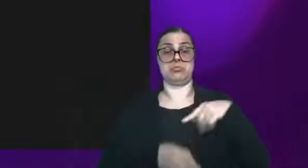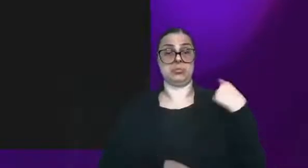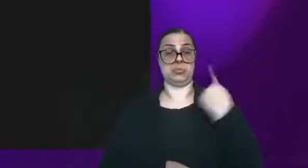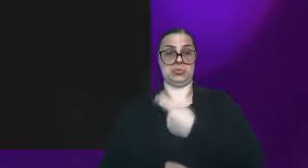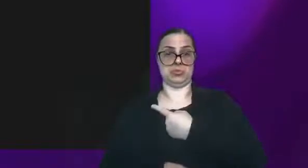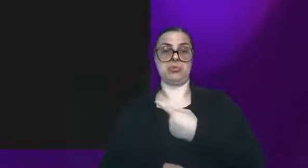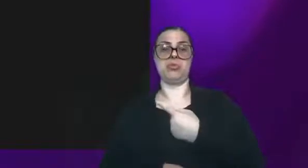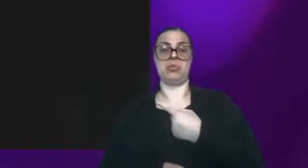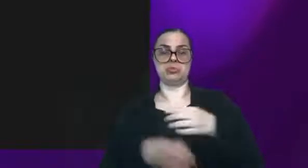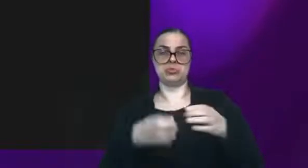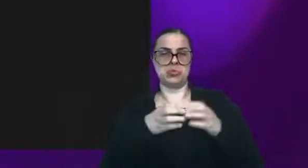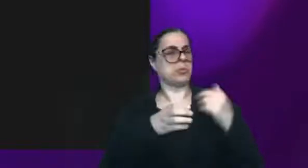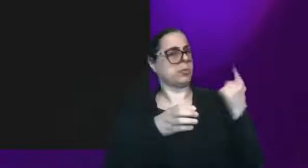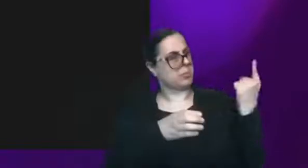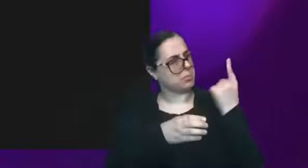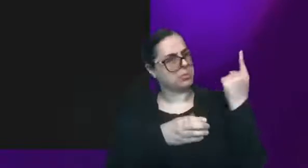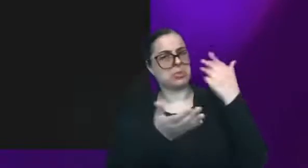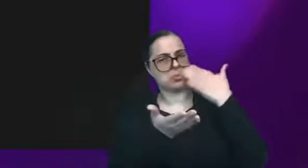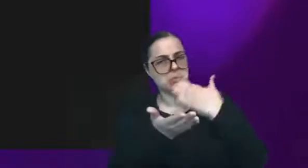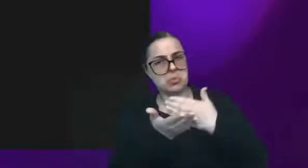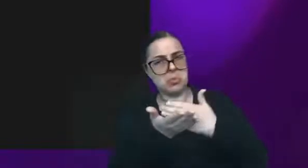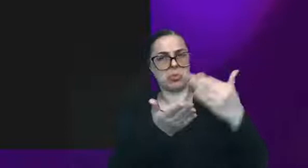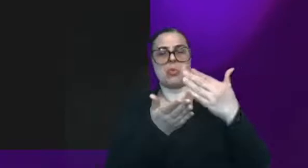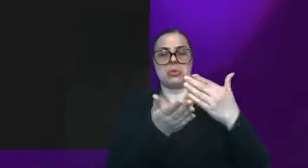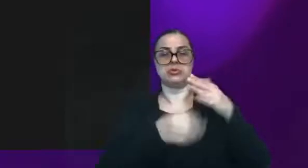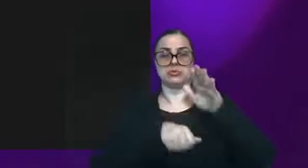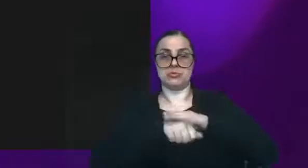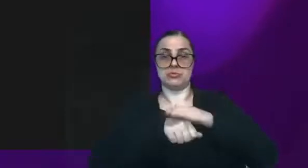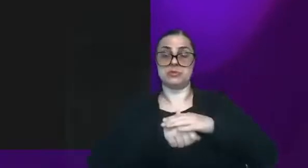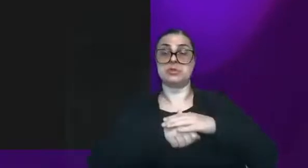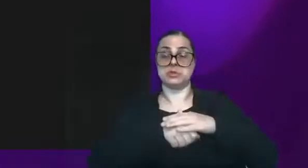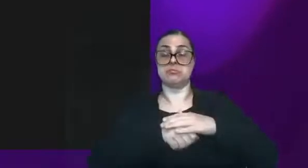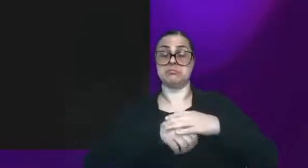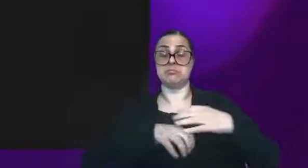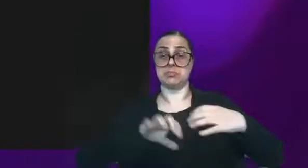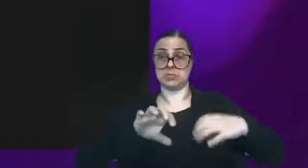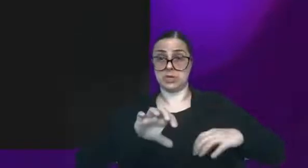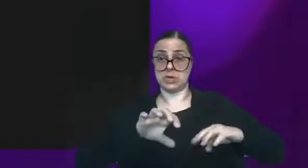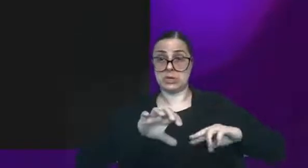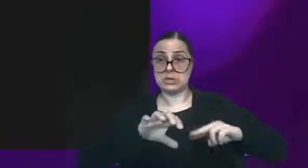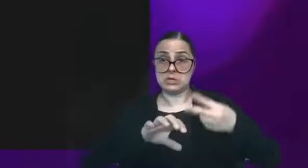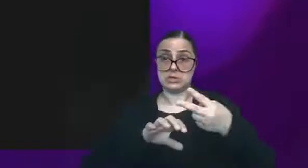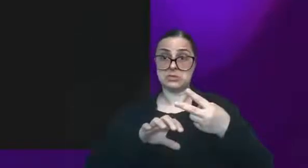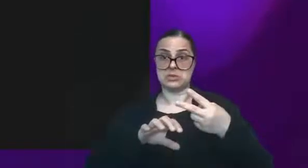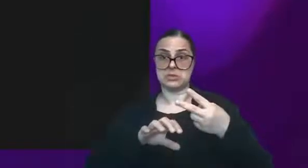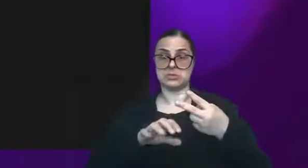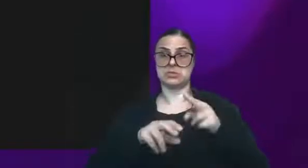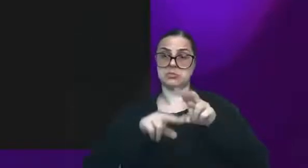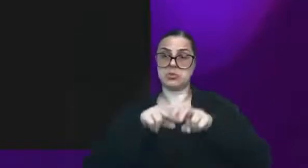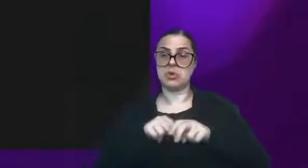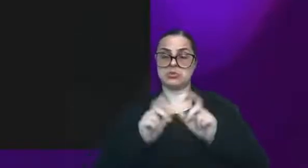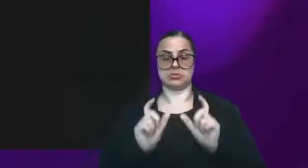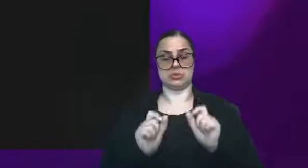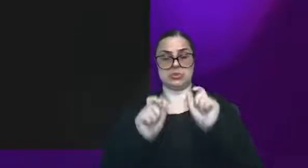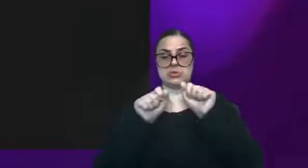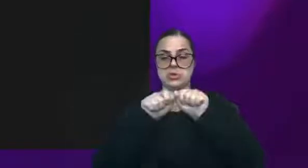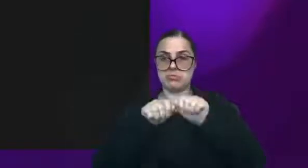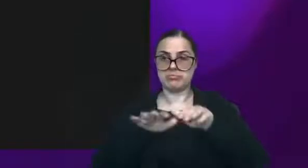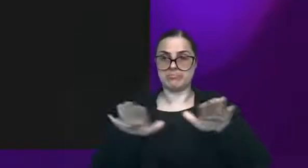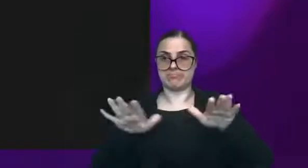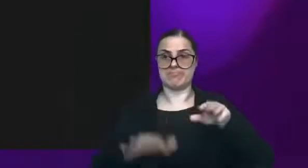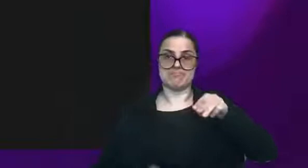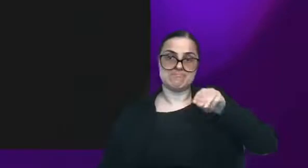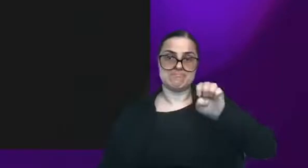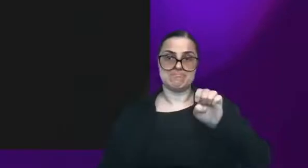começar a transplantar nesta nova série de transplantes por metástases depois do ano 2000, mas as nossas indicações